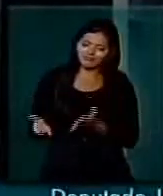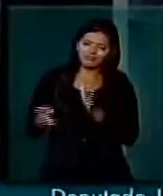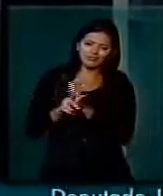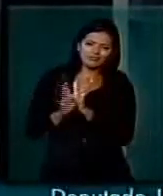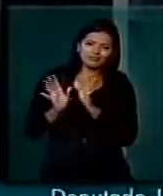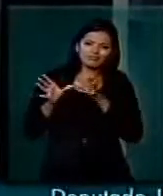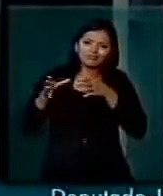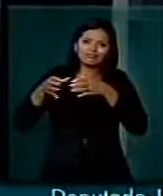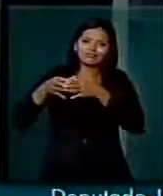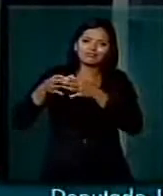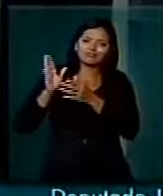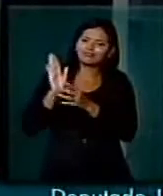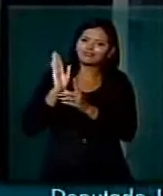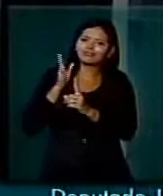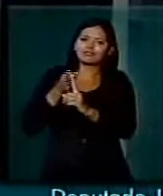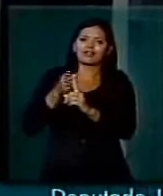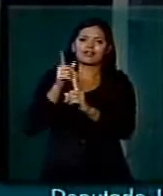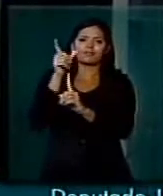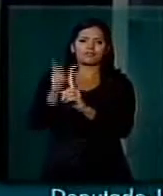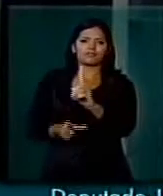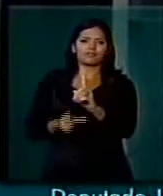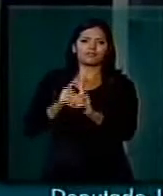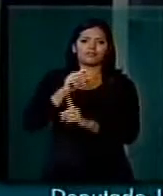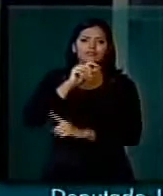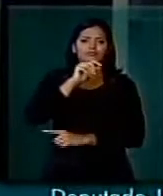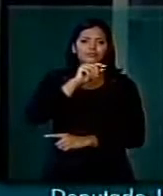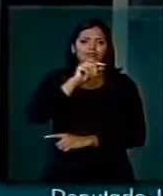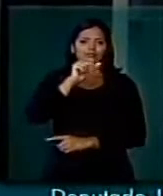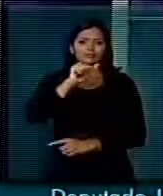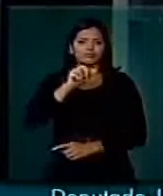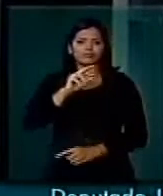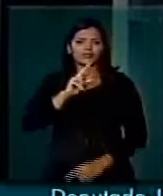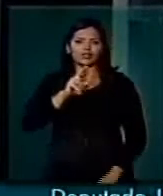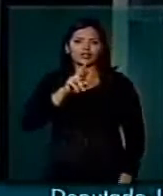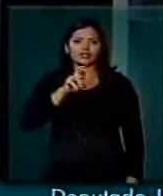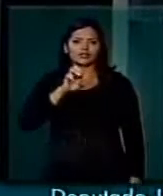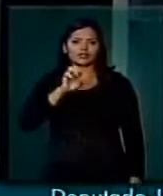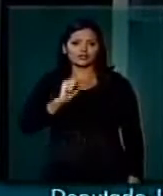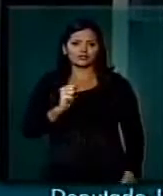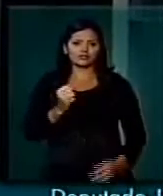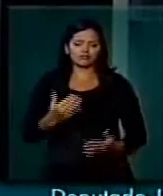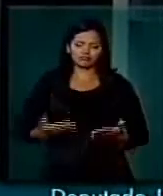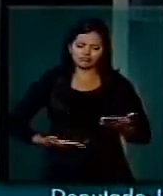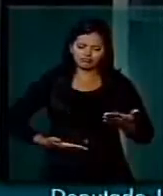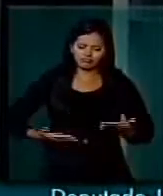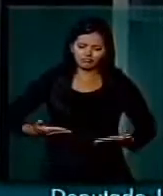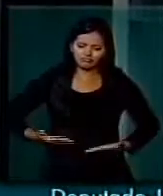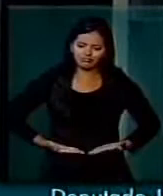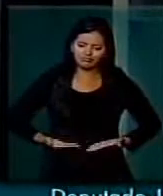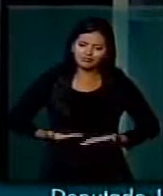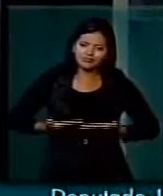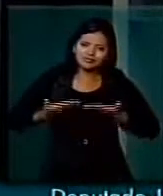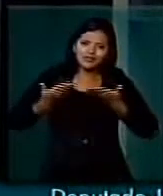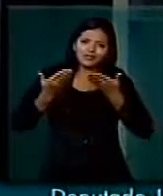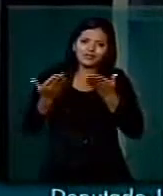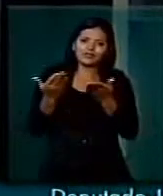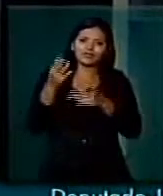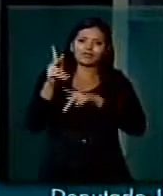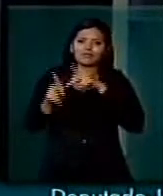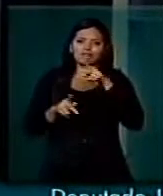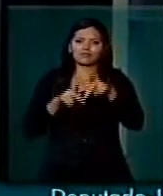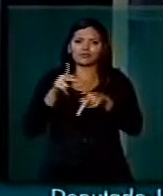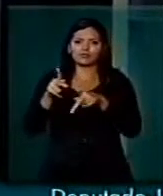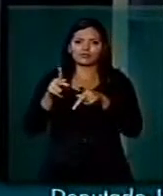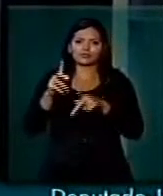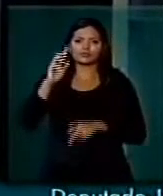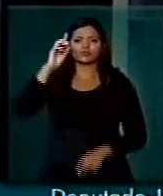que, pela sua formação cristã, pela sua fé, pela sua capacidade de servir o próximo, se entregava todo